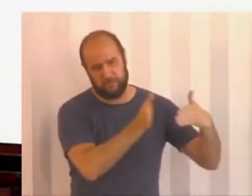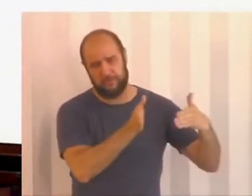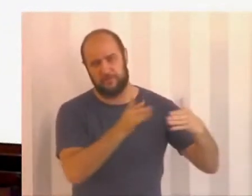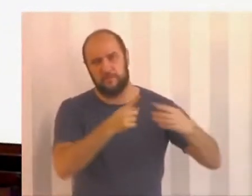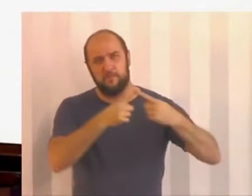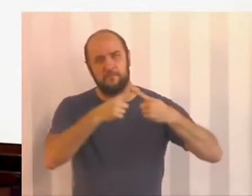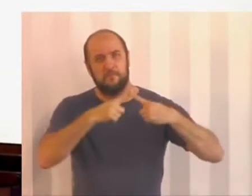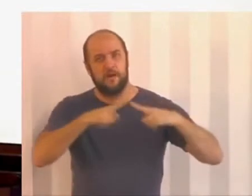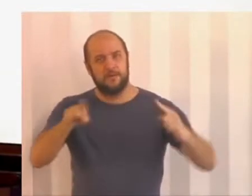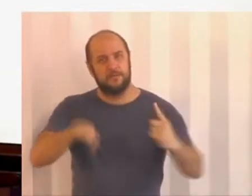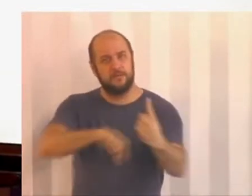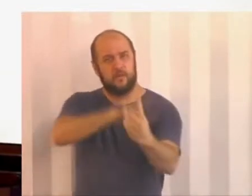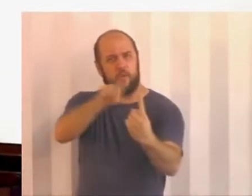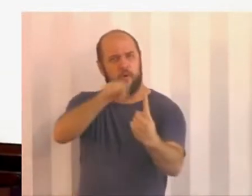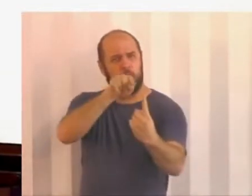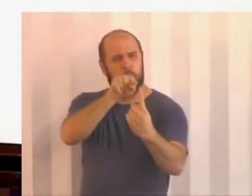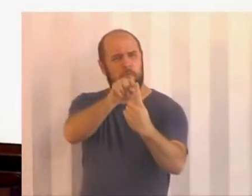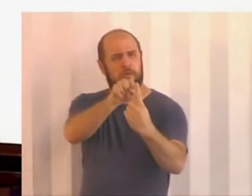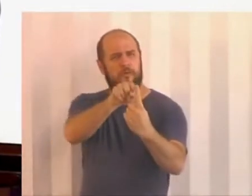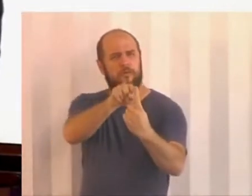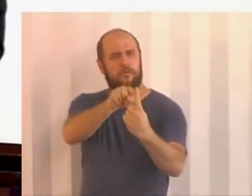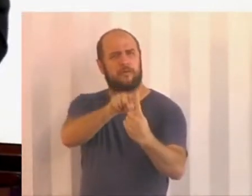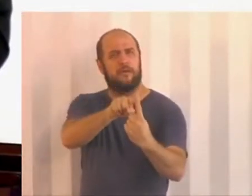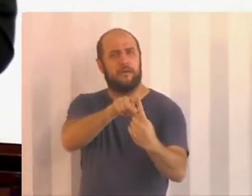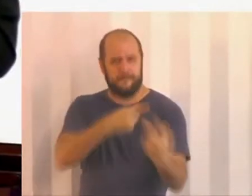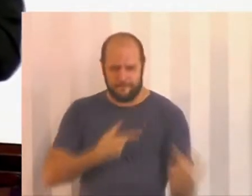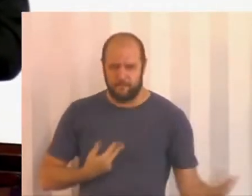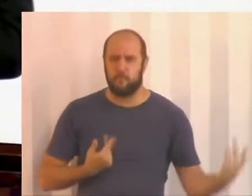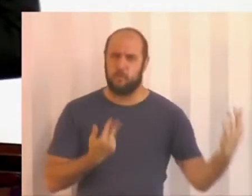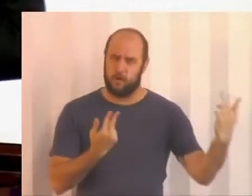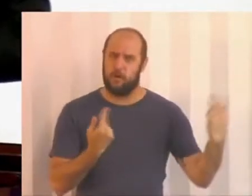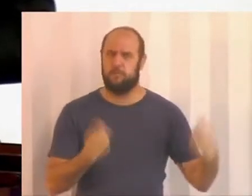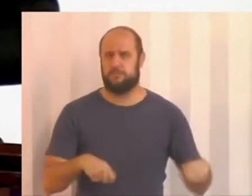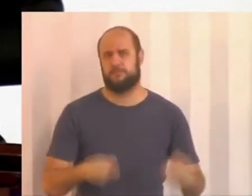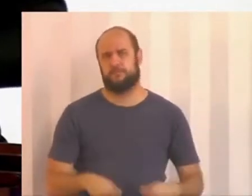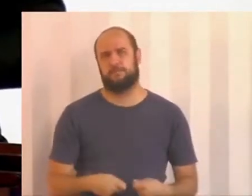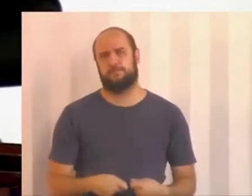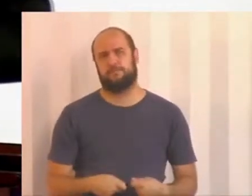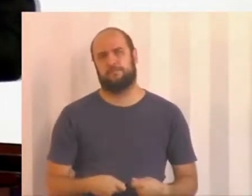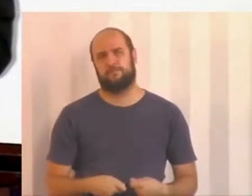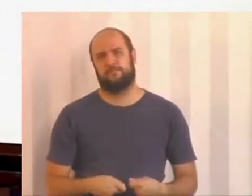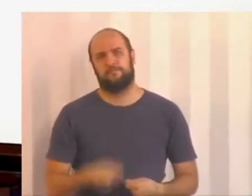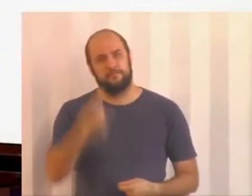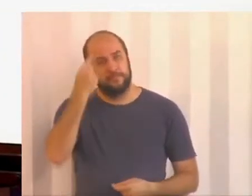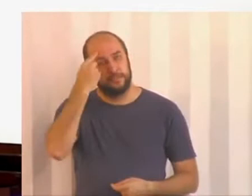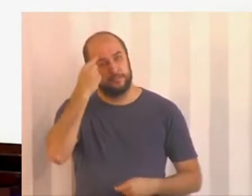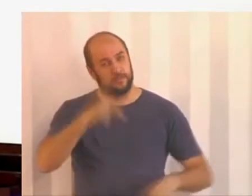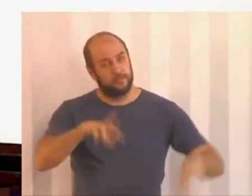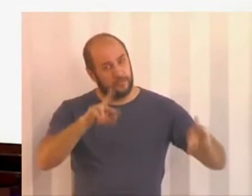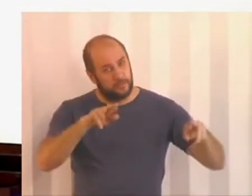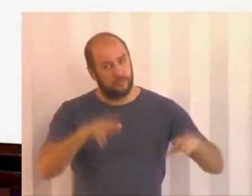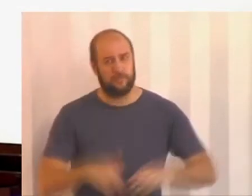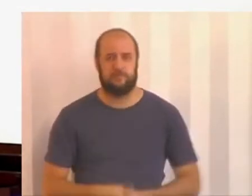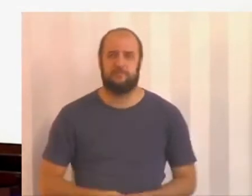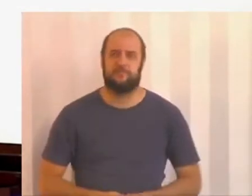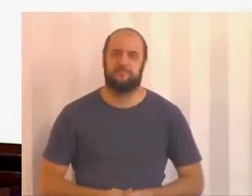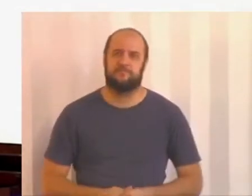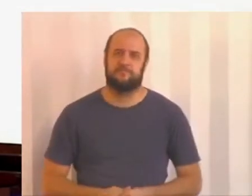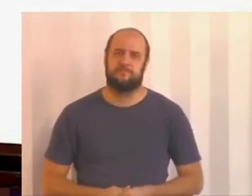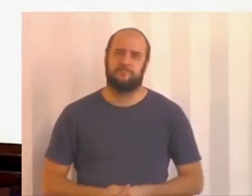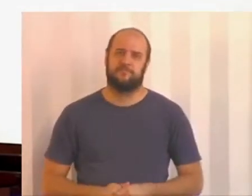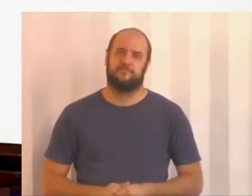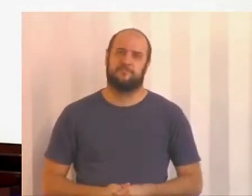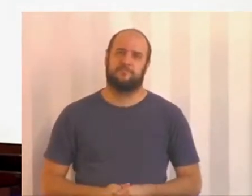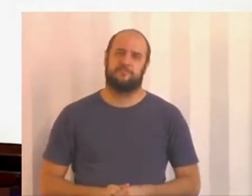temos que caminhar com esse mesmo pensamento, com esse mesmo ideal. E é isso que ele está dizendo: pensai a